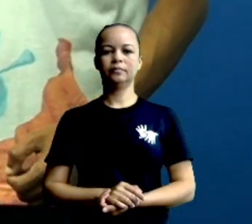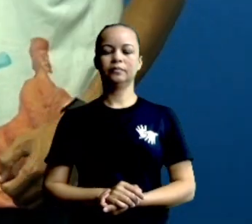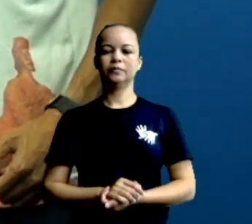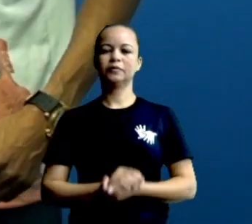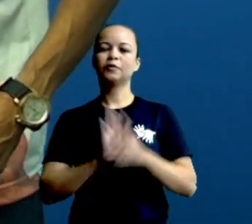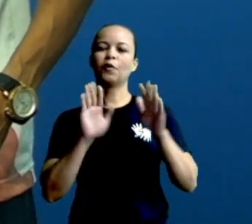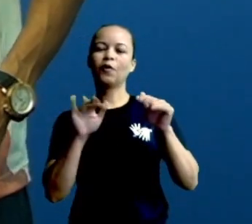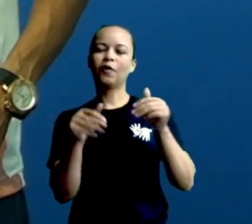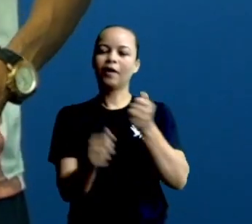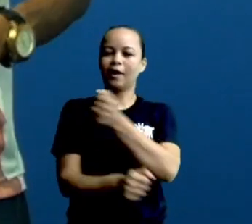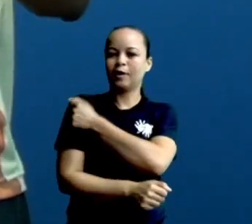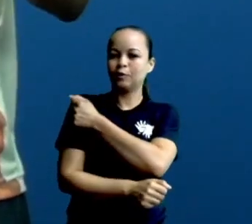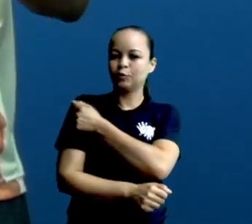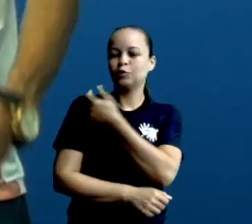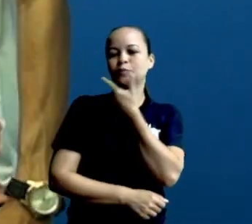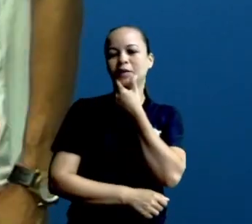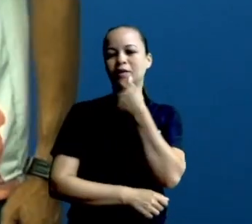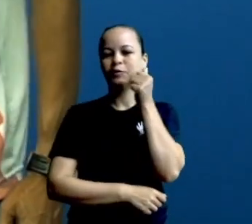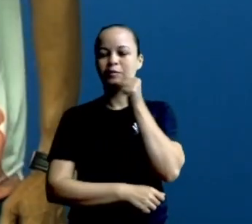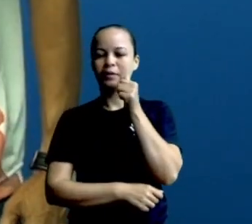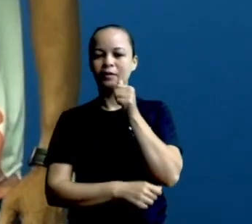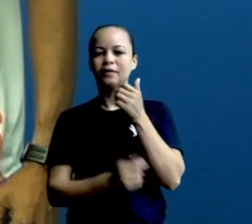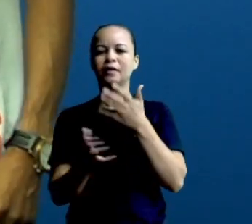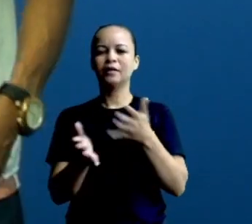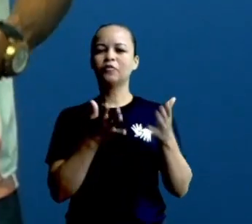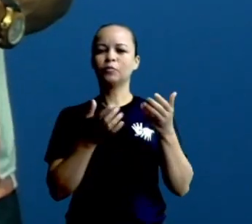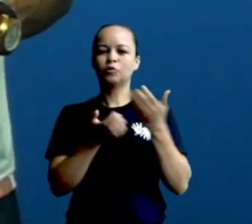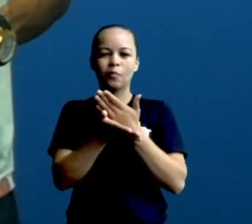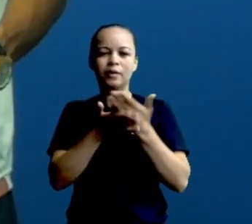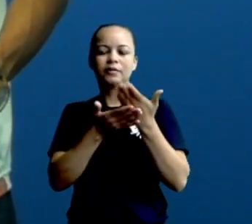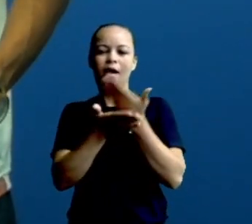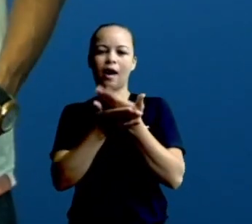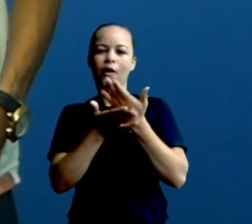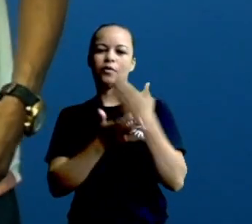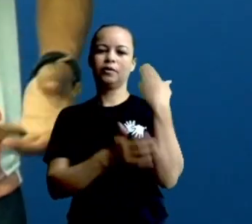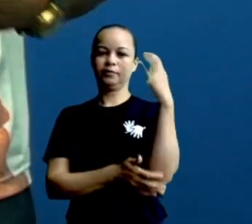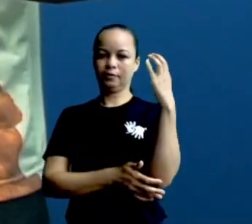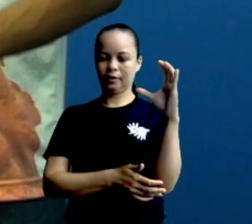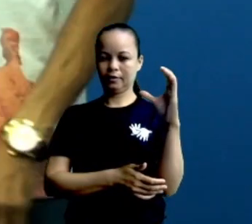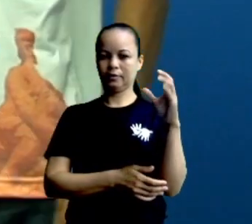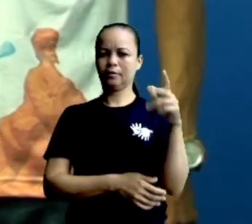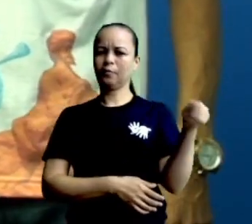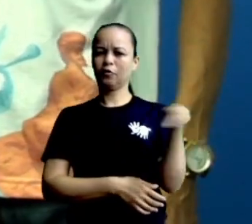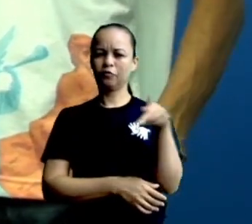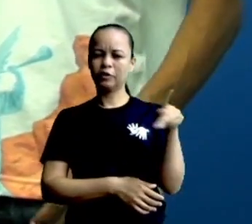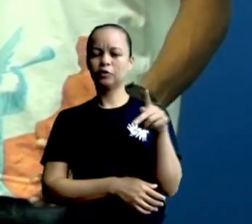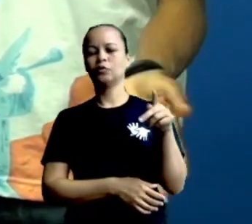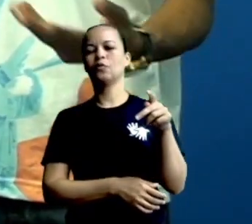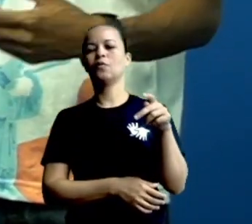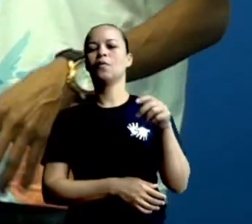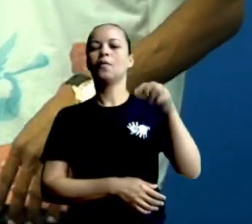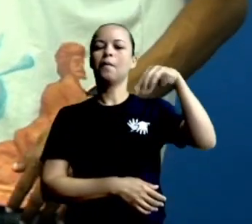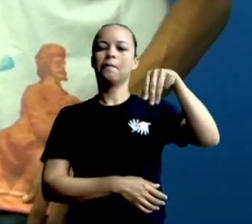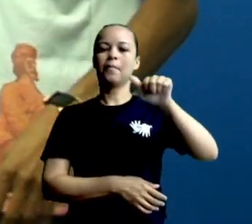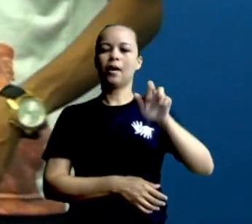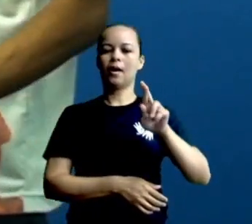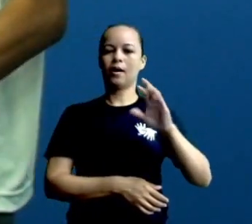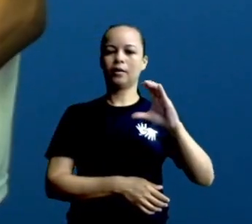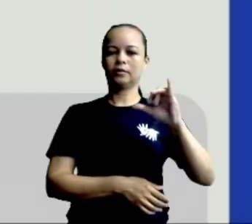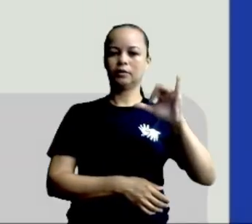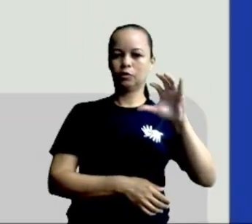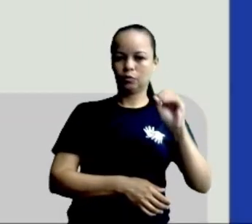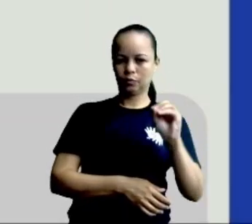Olá, meus queridos e minhas queridas. Vamos para mais uma aula de Ciência da Natureza. Professor Márcio Lima. Segue comigo aqui. Joga aí no